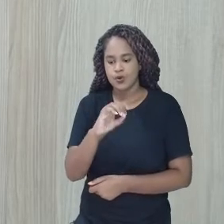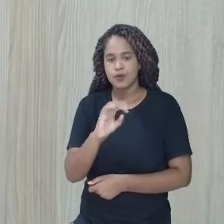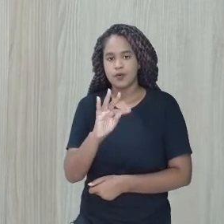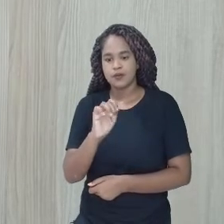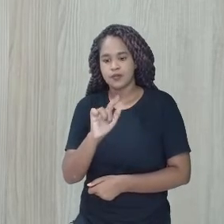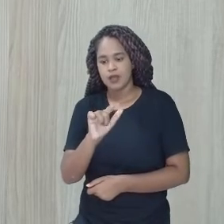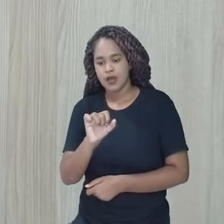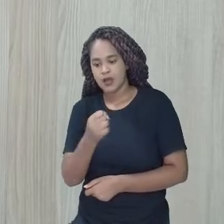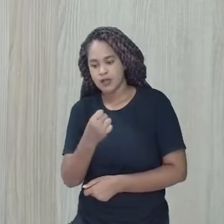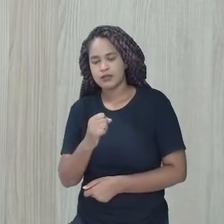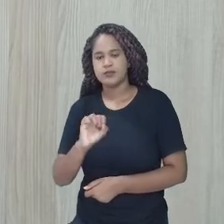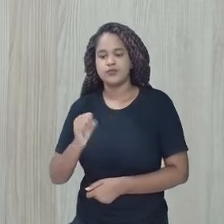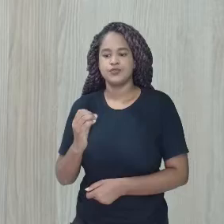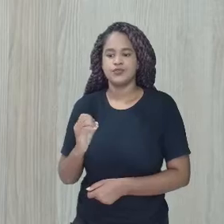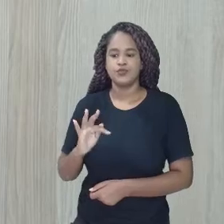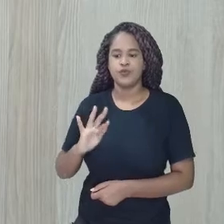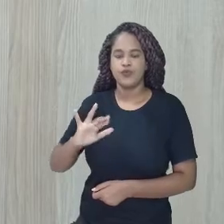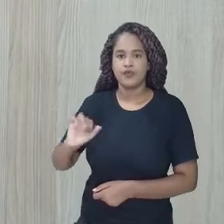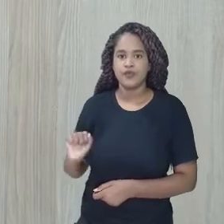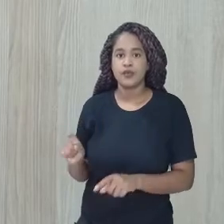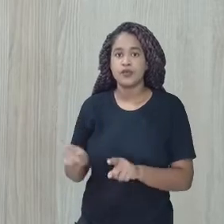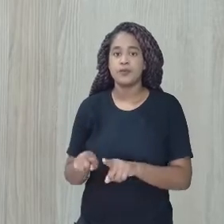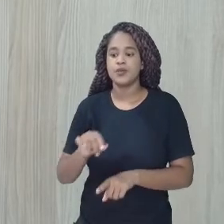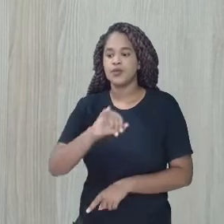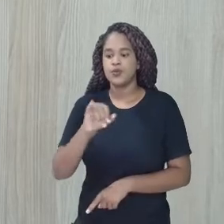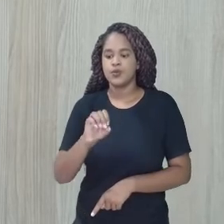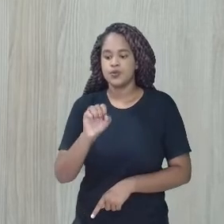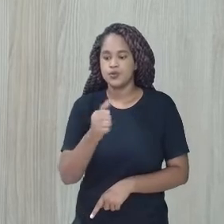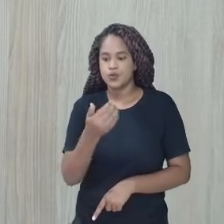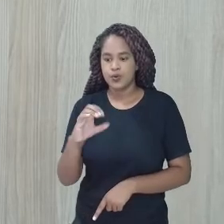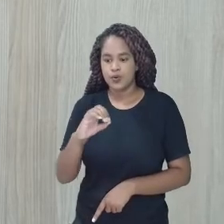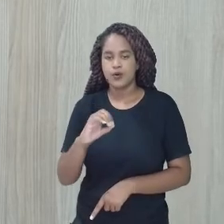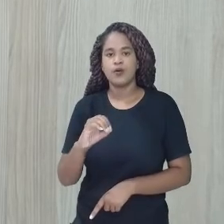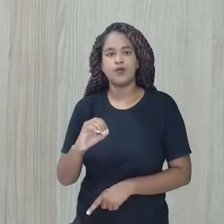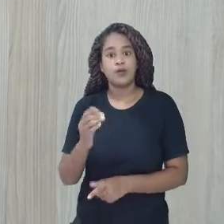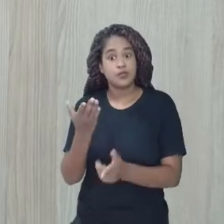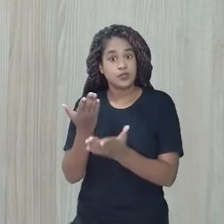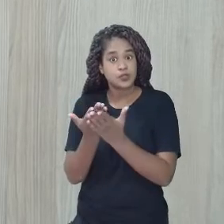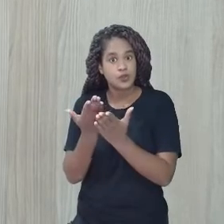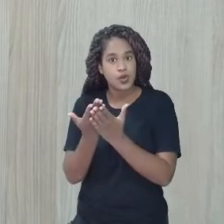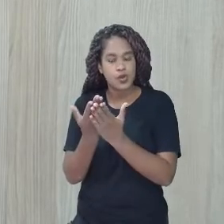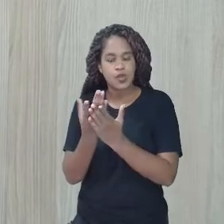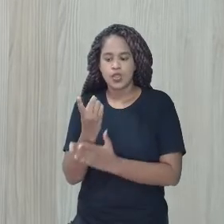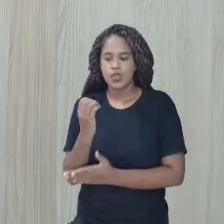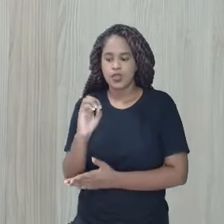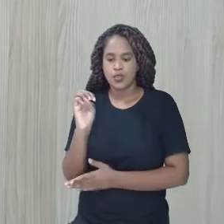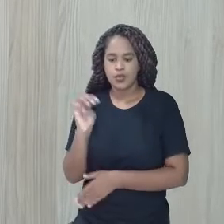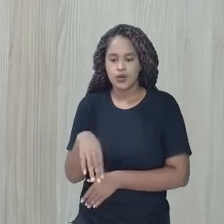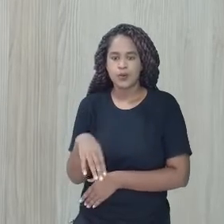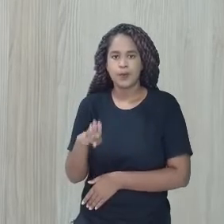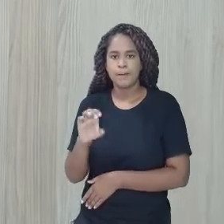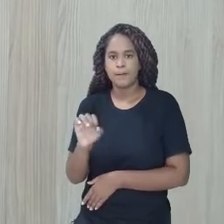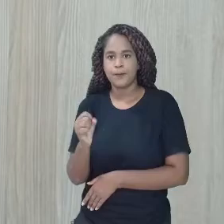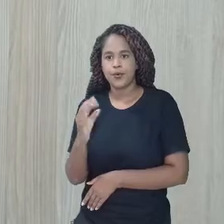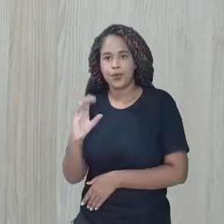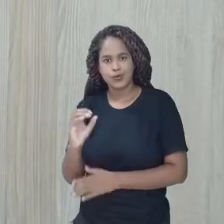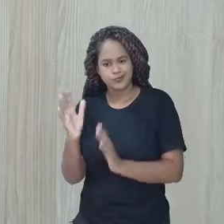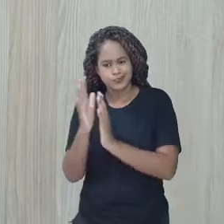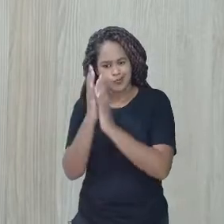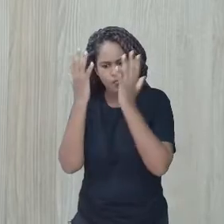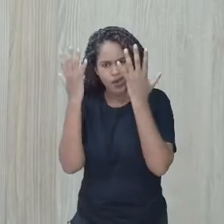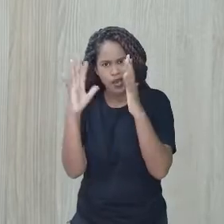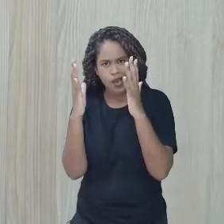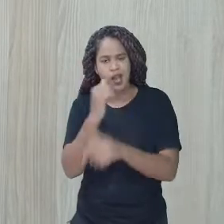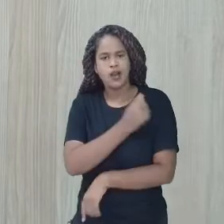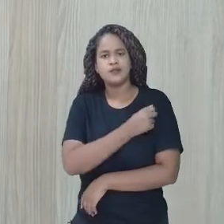Sofia, João da Escola Dom Bosco. A Escola Dom Bosco, inclusive, está de parabéns, porque os alunos estão sempre presentes.